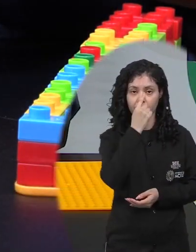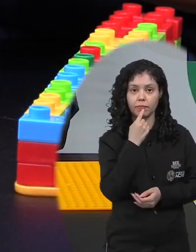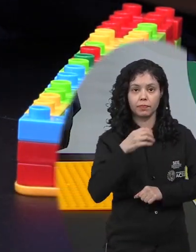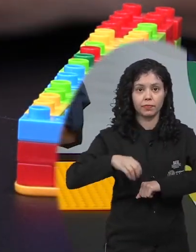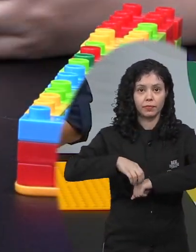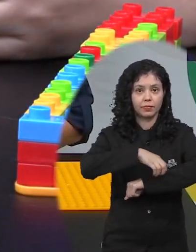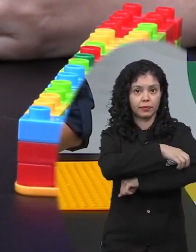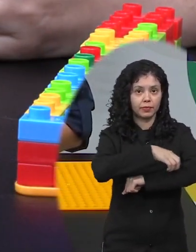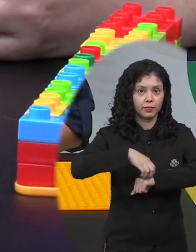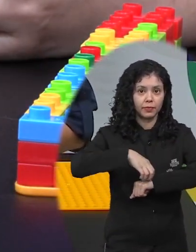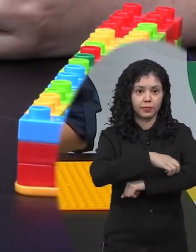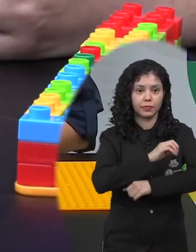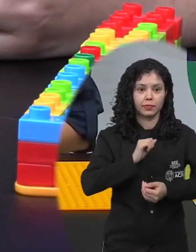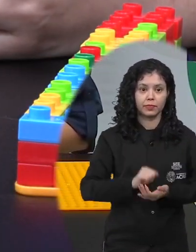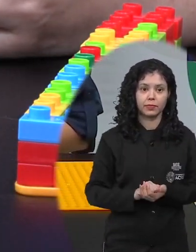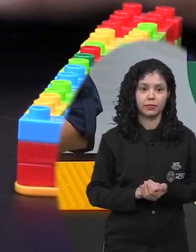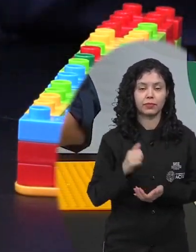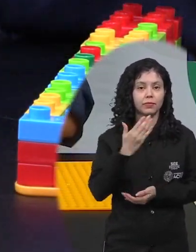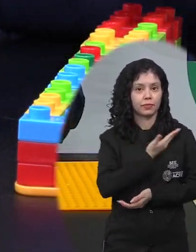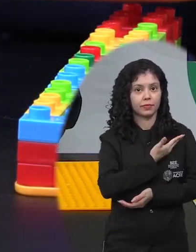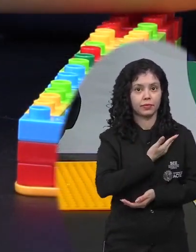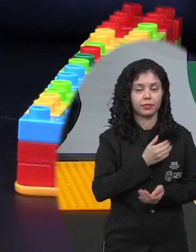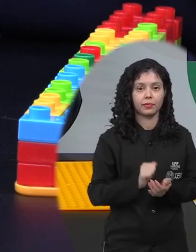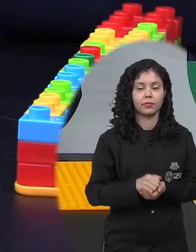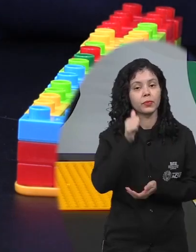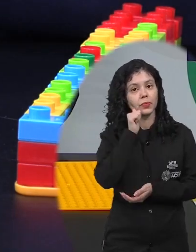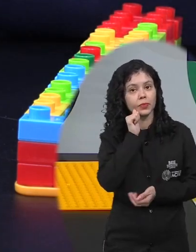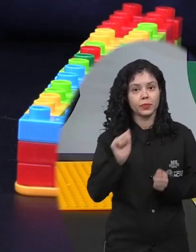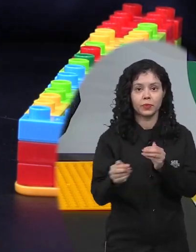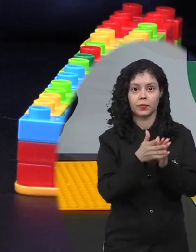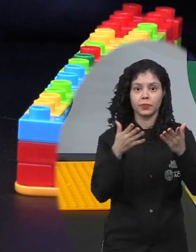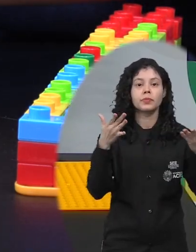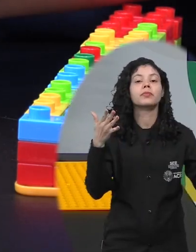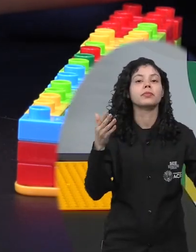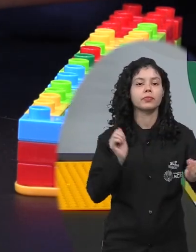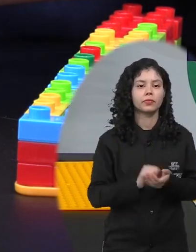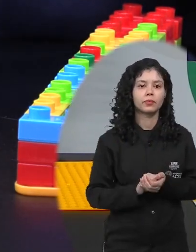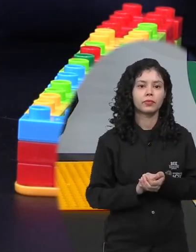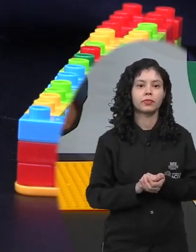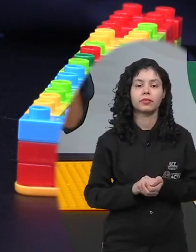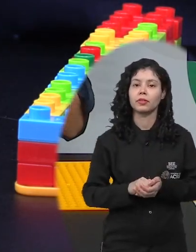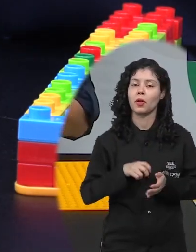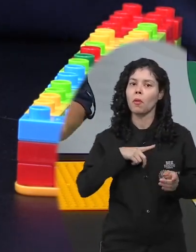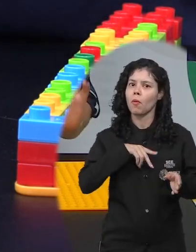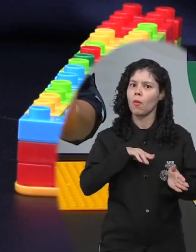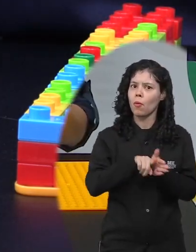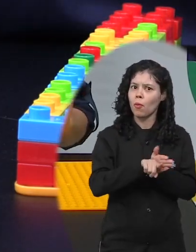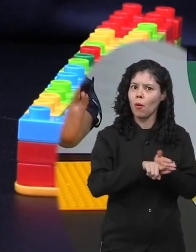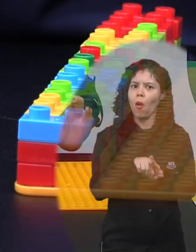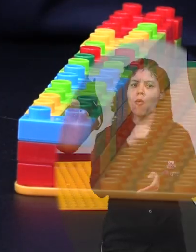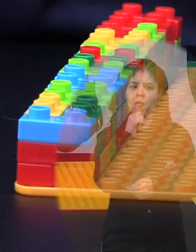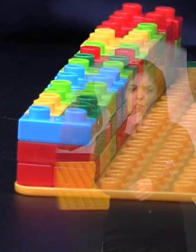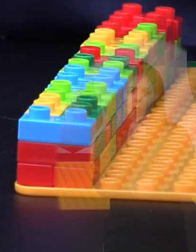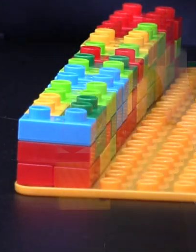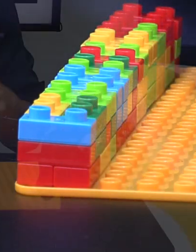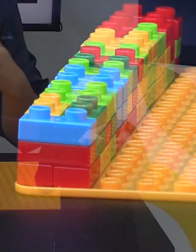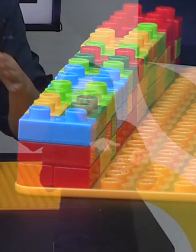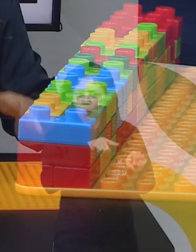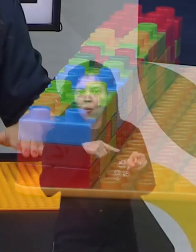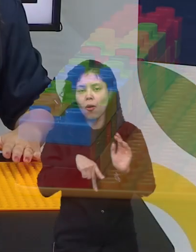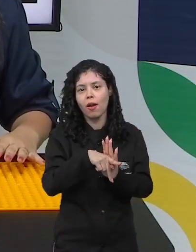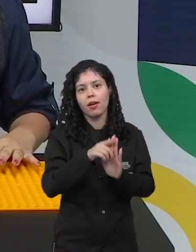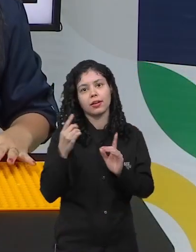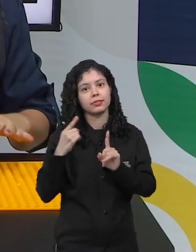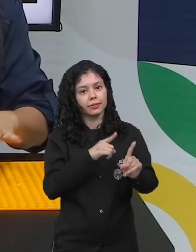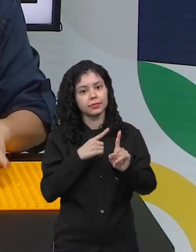tem o Batman. Ele está aqui com a sua amiguinha, a Mulher Maravilha. E eles estão aqui perseguindo um vilão. E aí, de